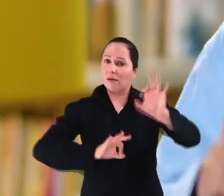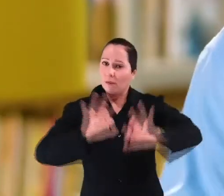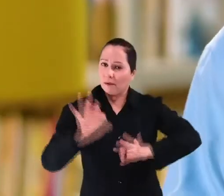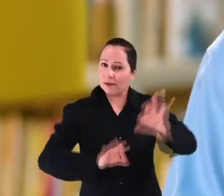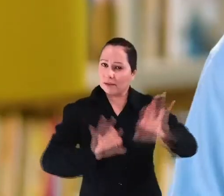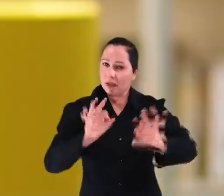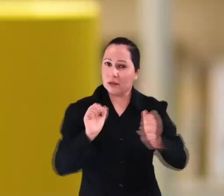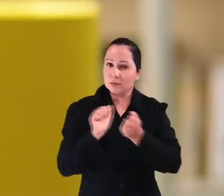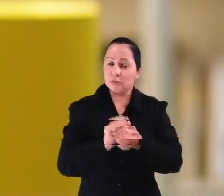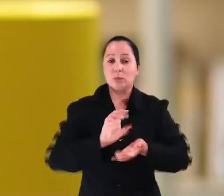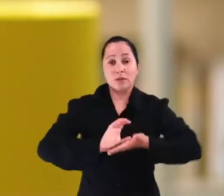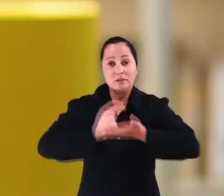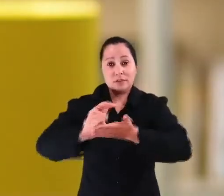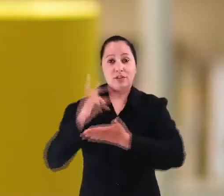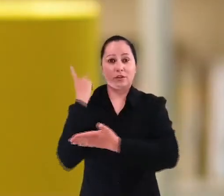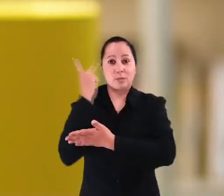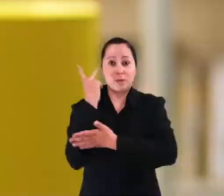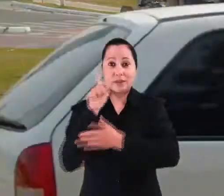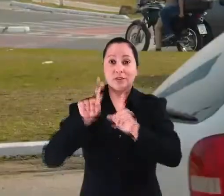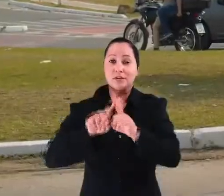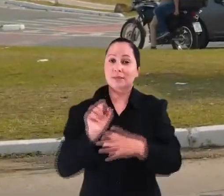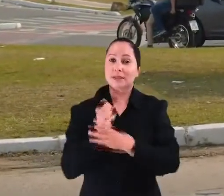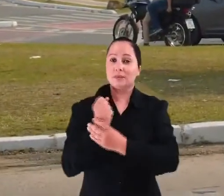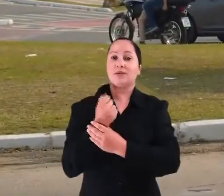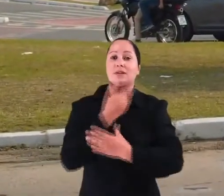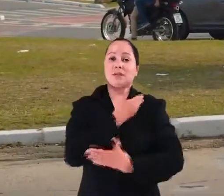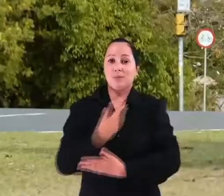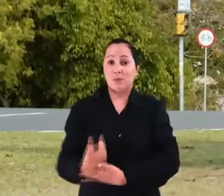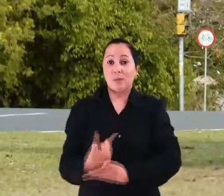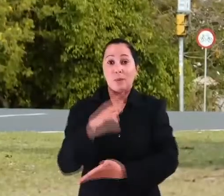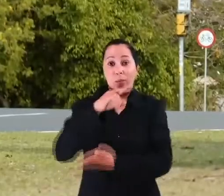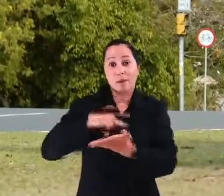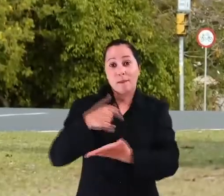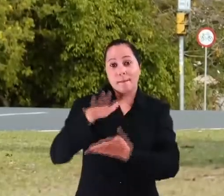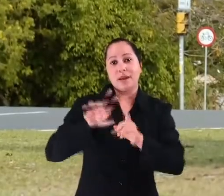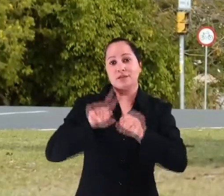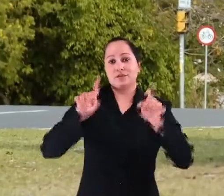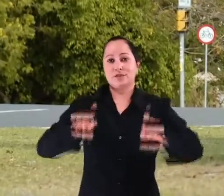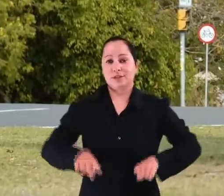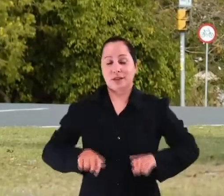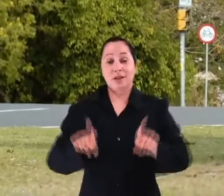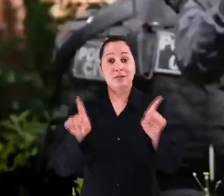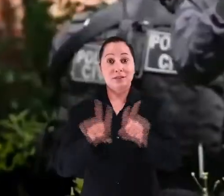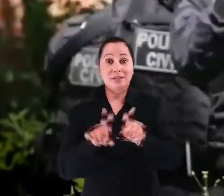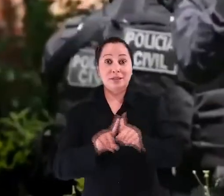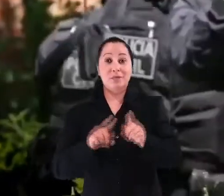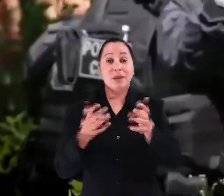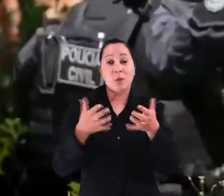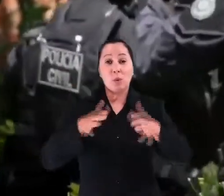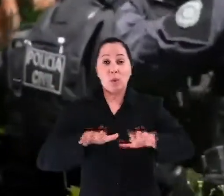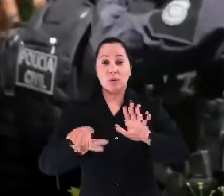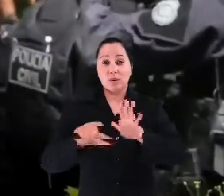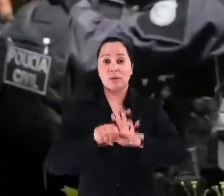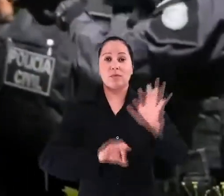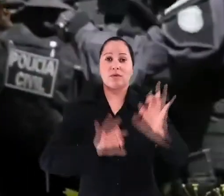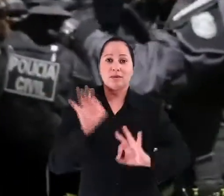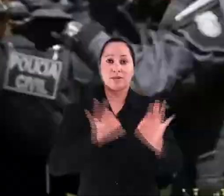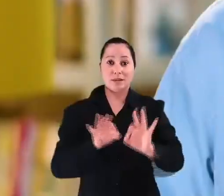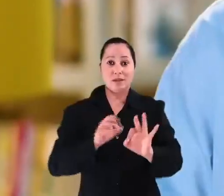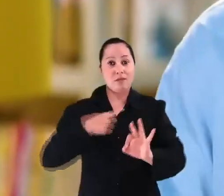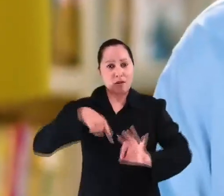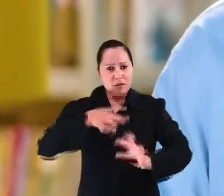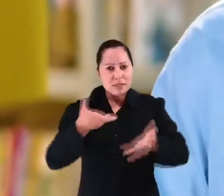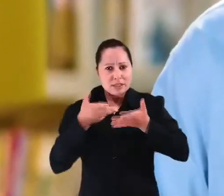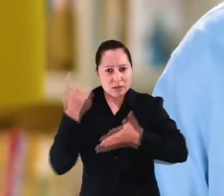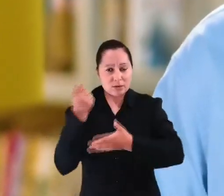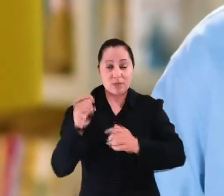trabalho coordenado, investir em políticas de segurança pública, contratar mais servidores e combater o crime organizado.